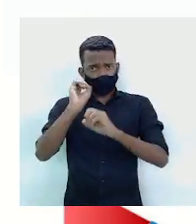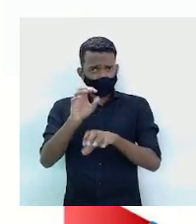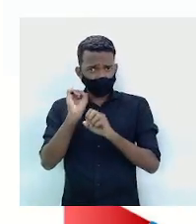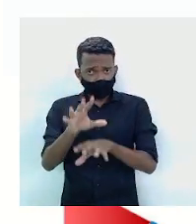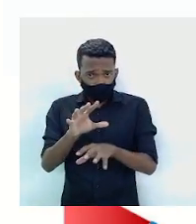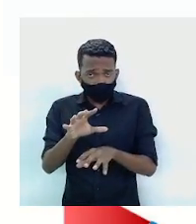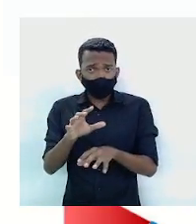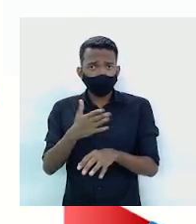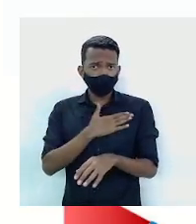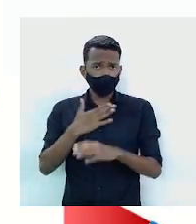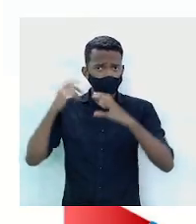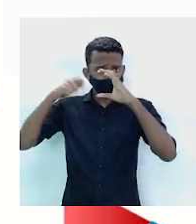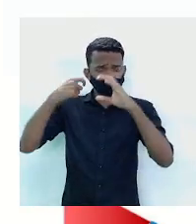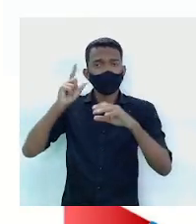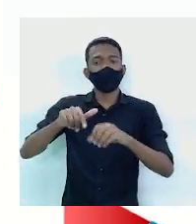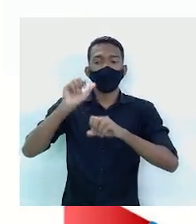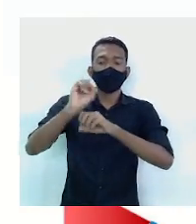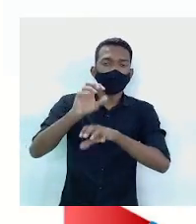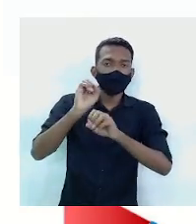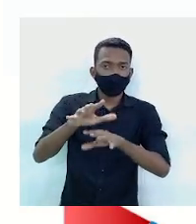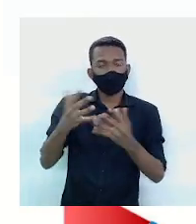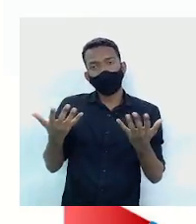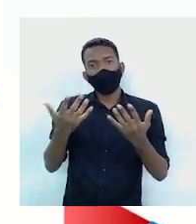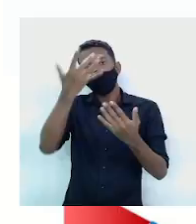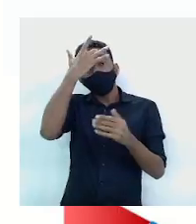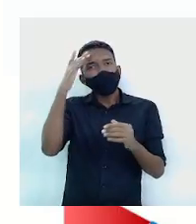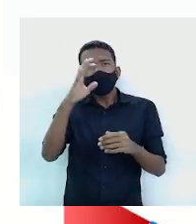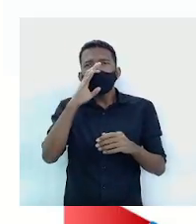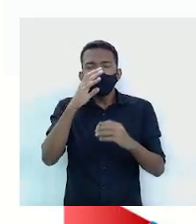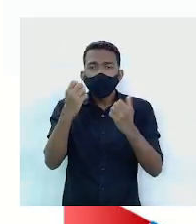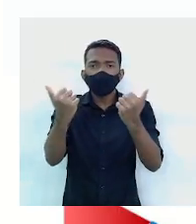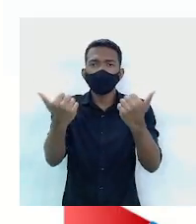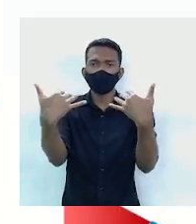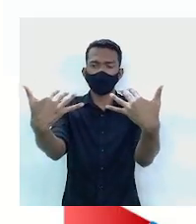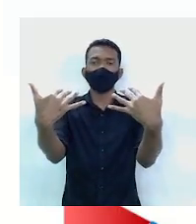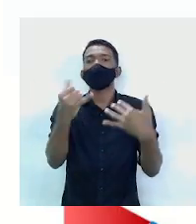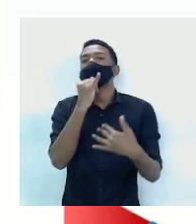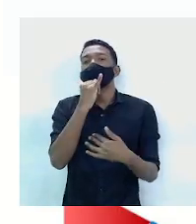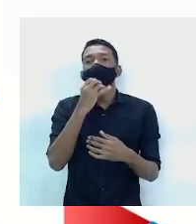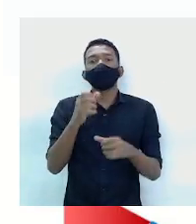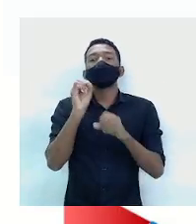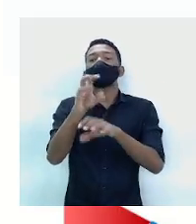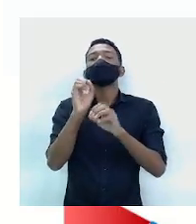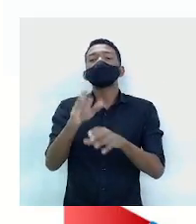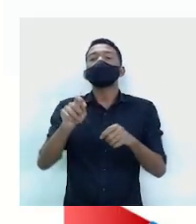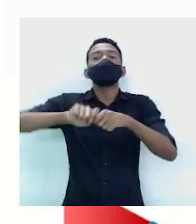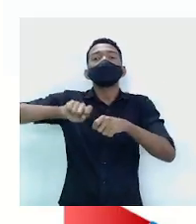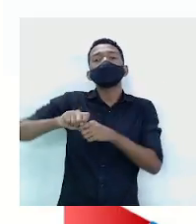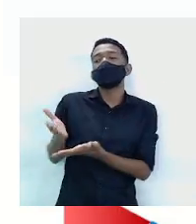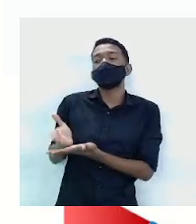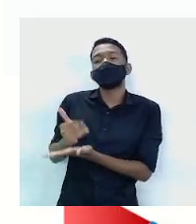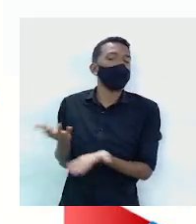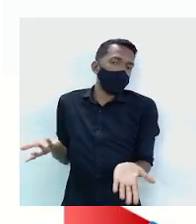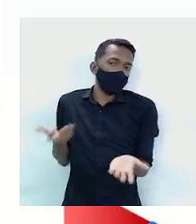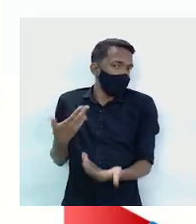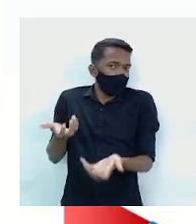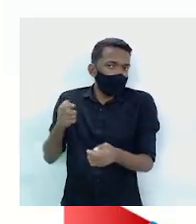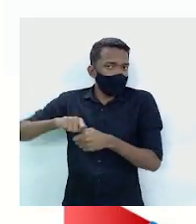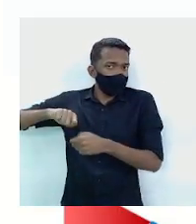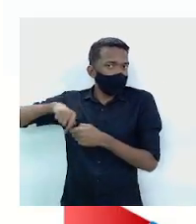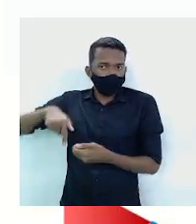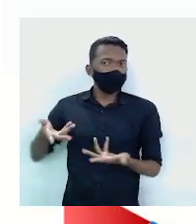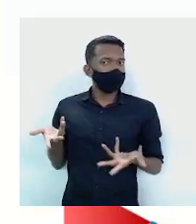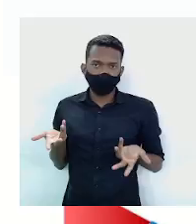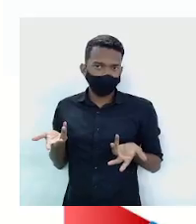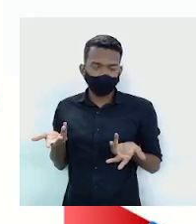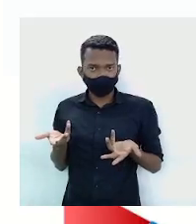ensinar no meu vídeo os meus telespectadores, por exemplo, a fazer um bolo. Estou querendo passar uma receita para